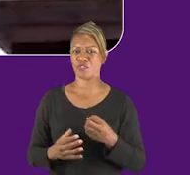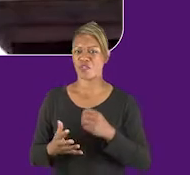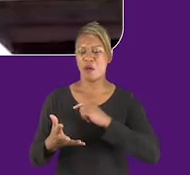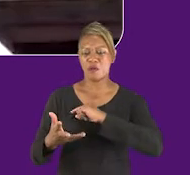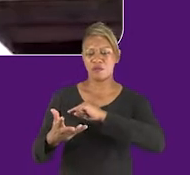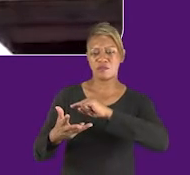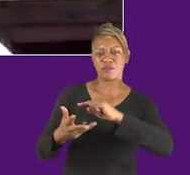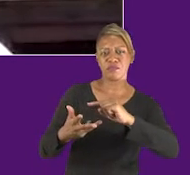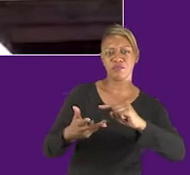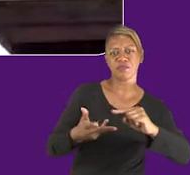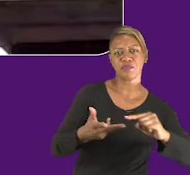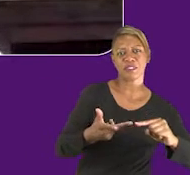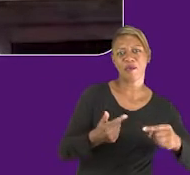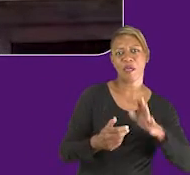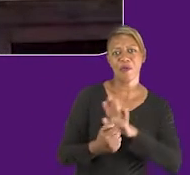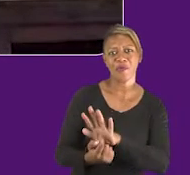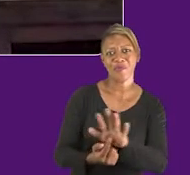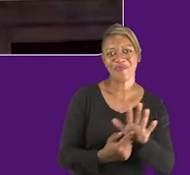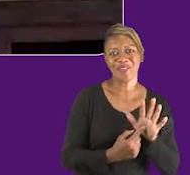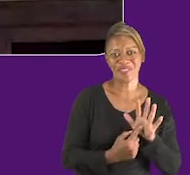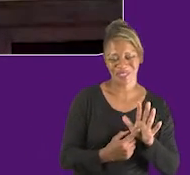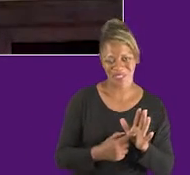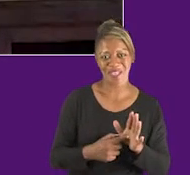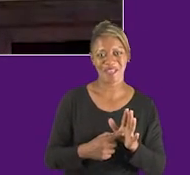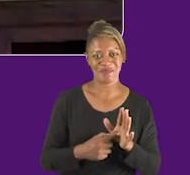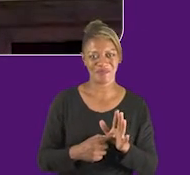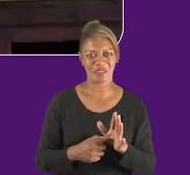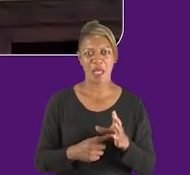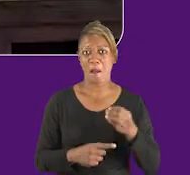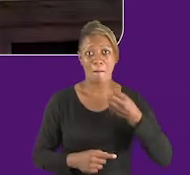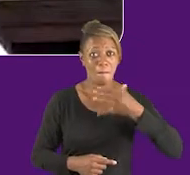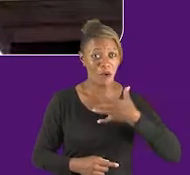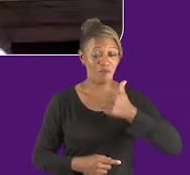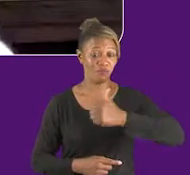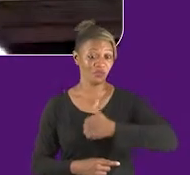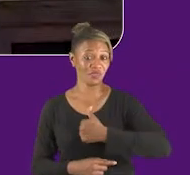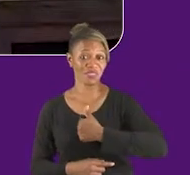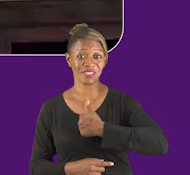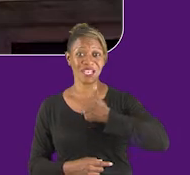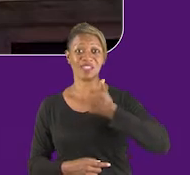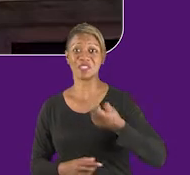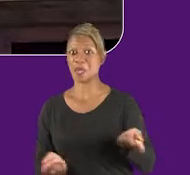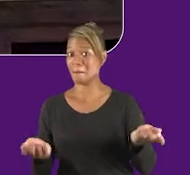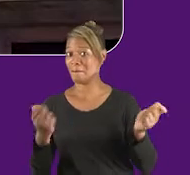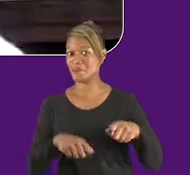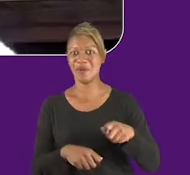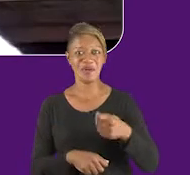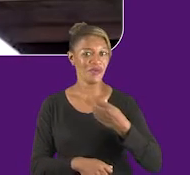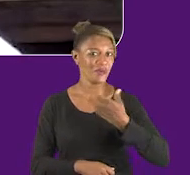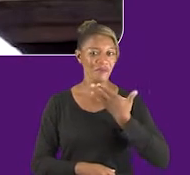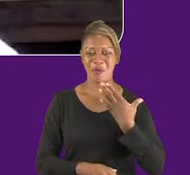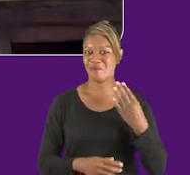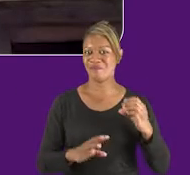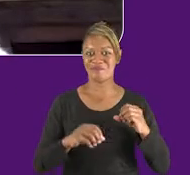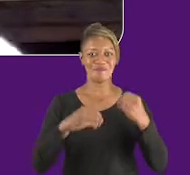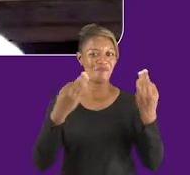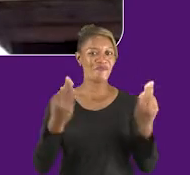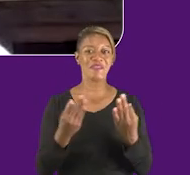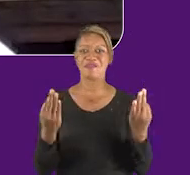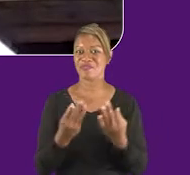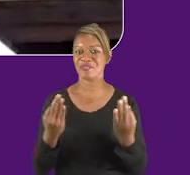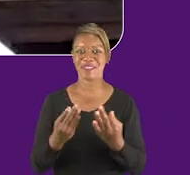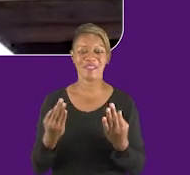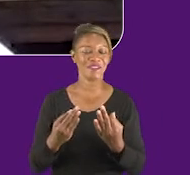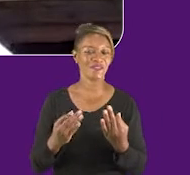operacionais que é nos mostram que a nossa qualidade de produto tem melhorado que a nossa capacidade de inovação Como eu disse no último ano